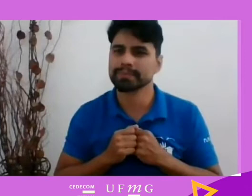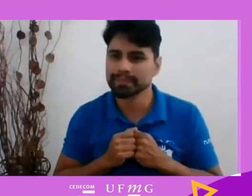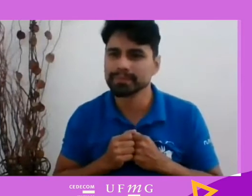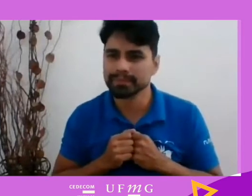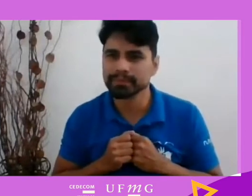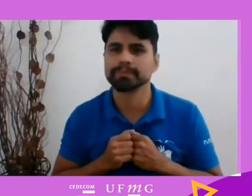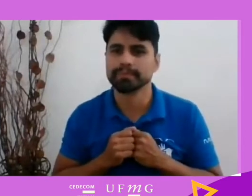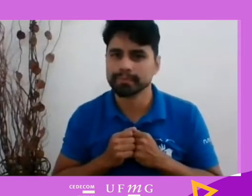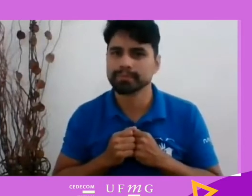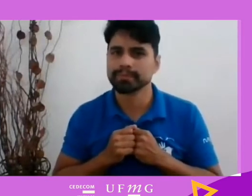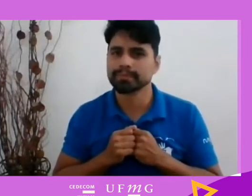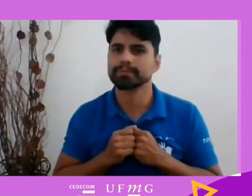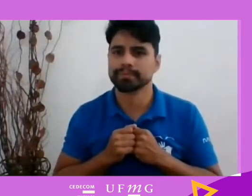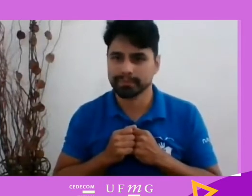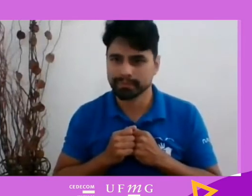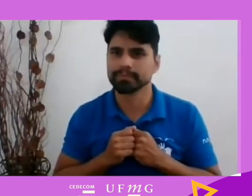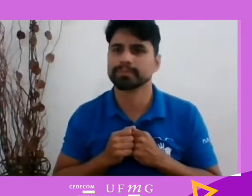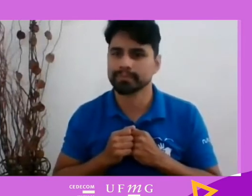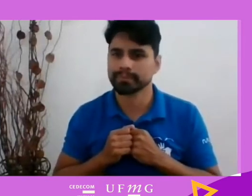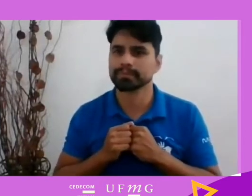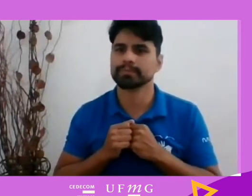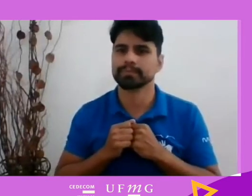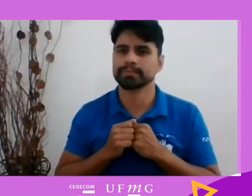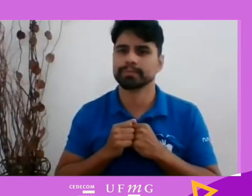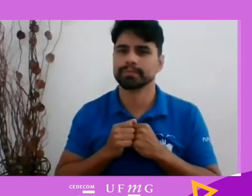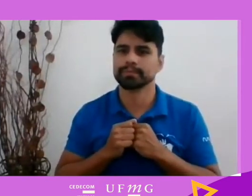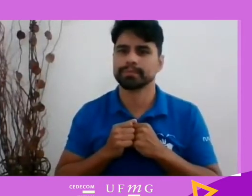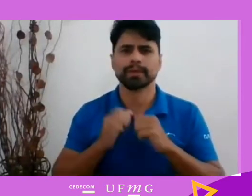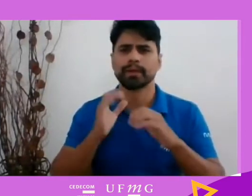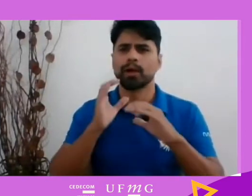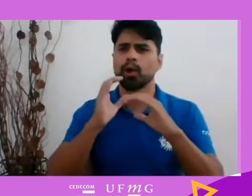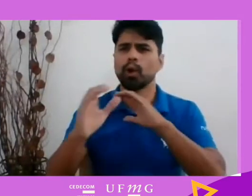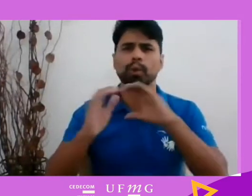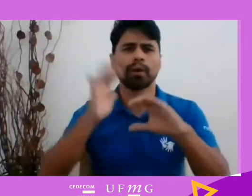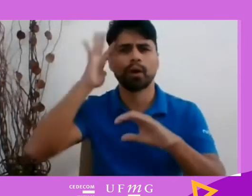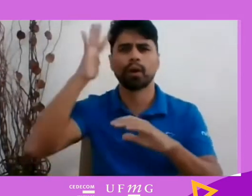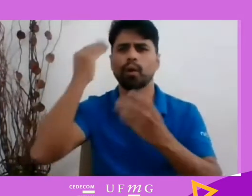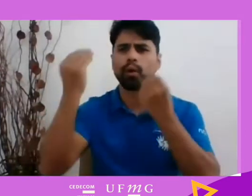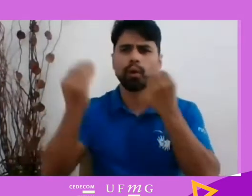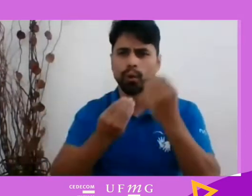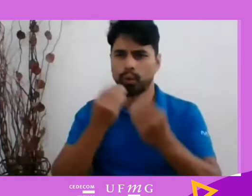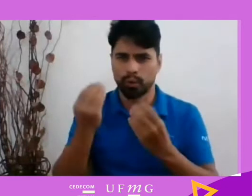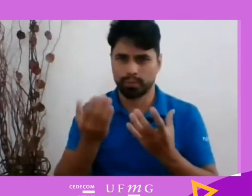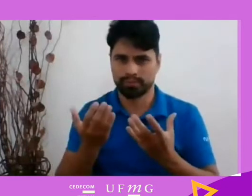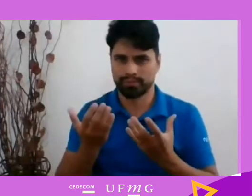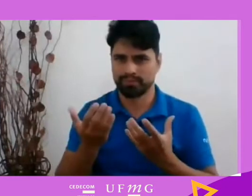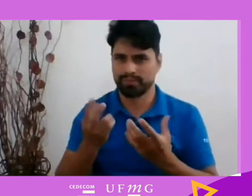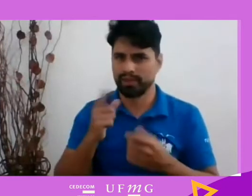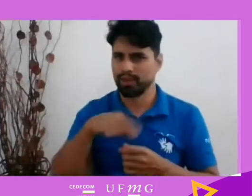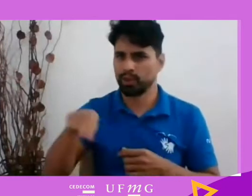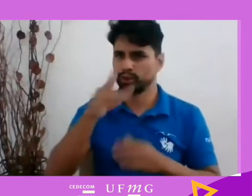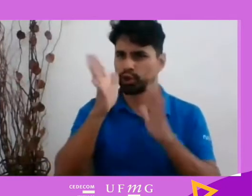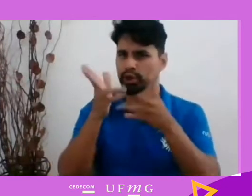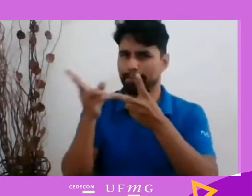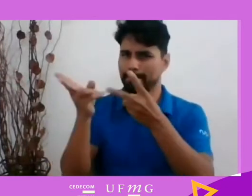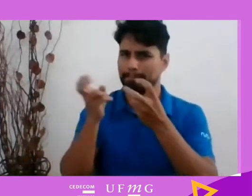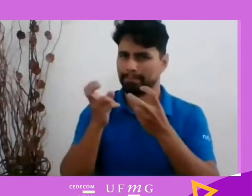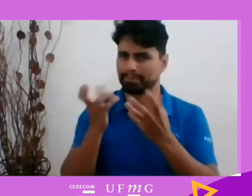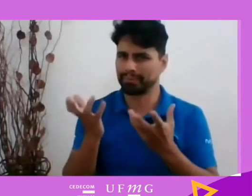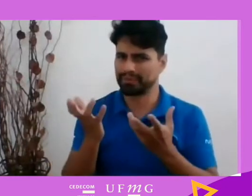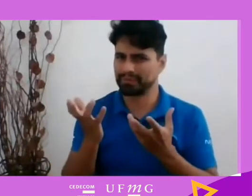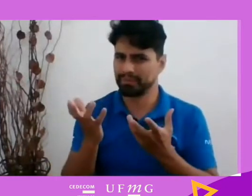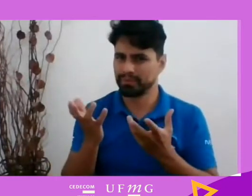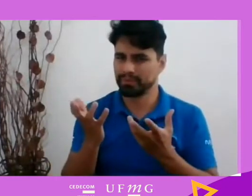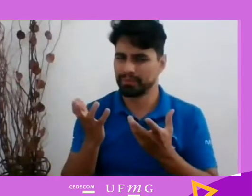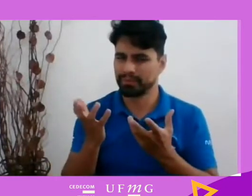em um cenário de pandemia, a gente já viu que as ruas não estão alijadas do processo de ativismo. A gente observou isso, elas estão cada